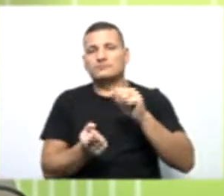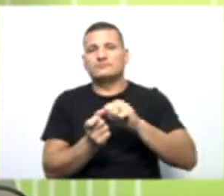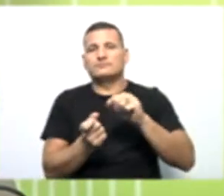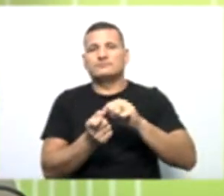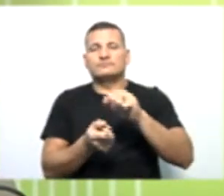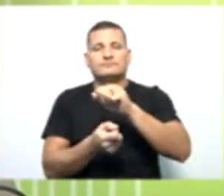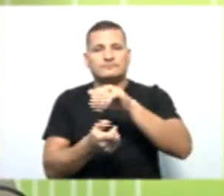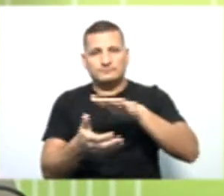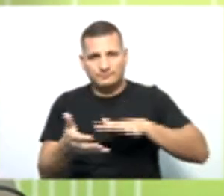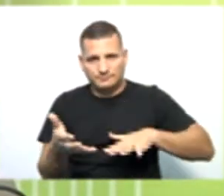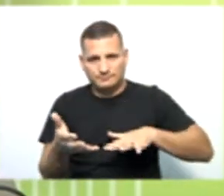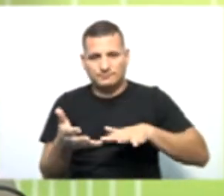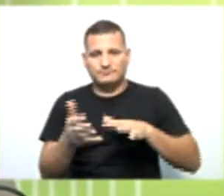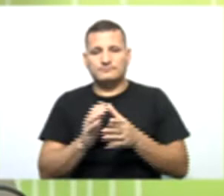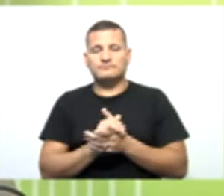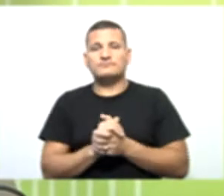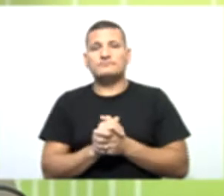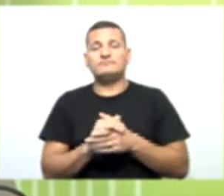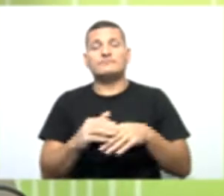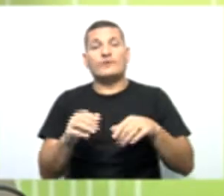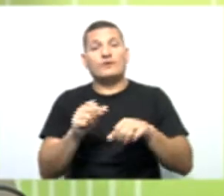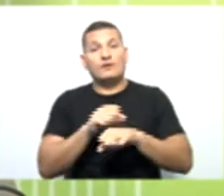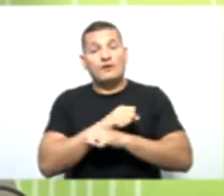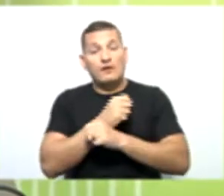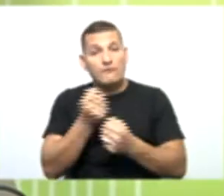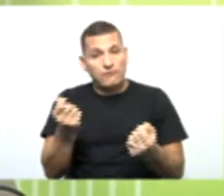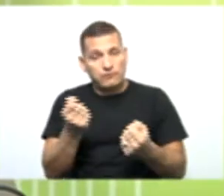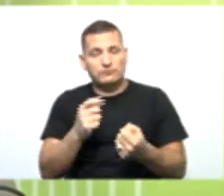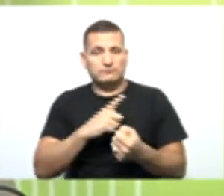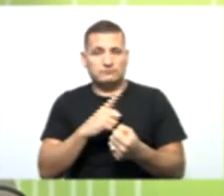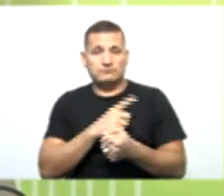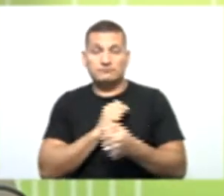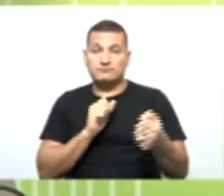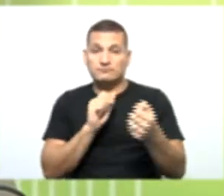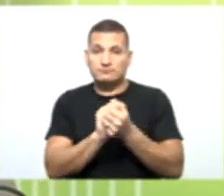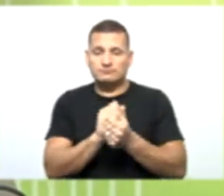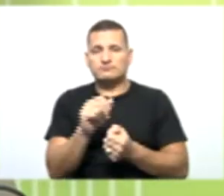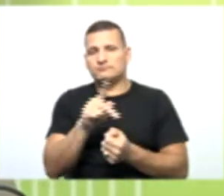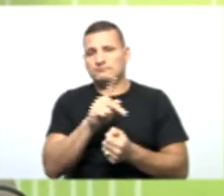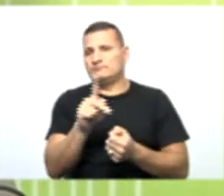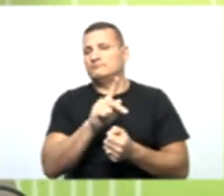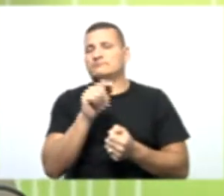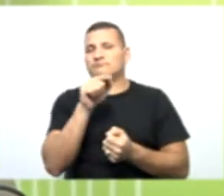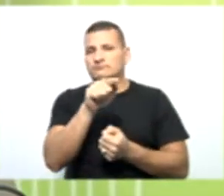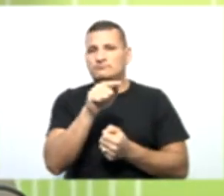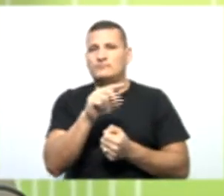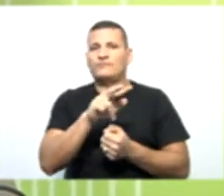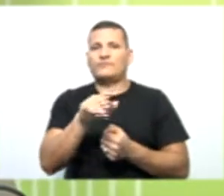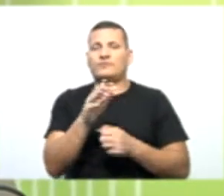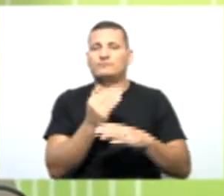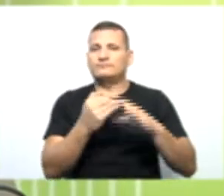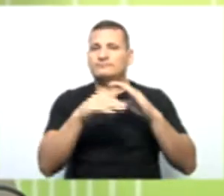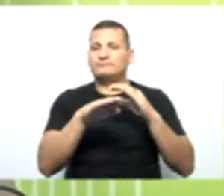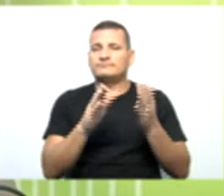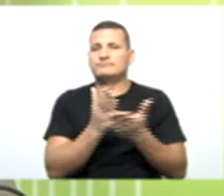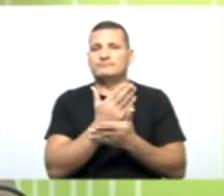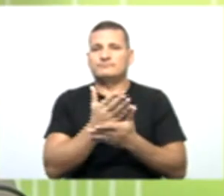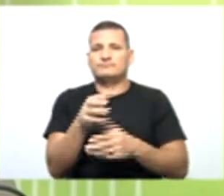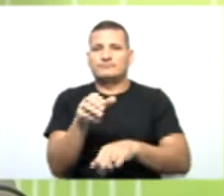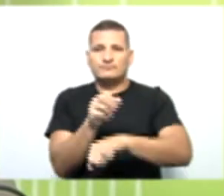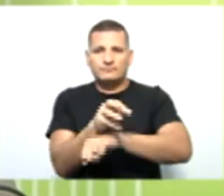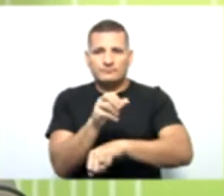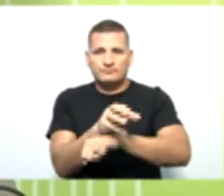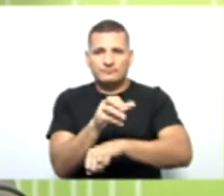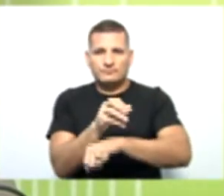para vocês. E vai ainda um reforço, junto com os professores de vocês, a gente vai mandar algumas orientações.